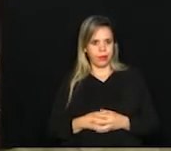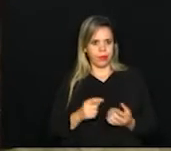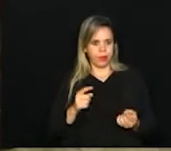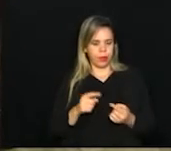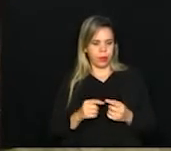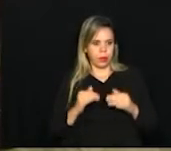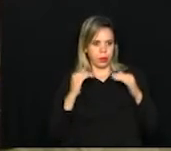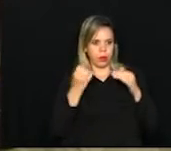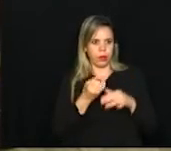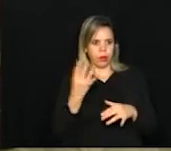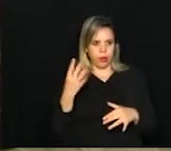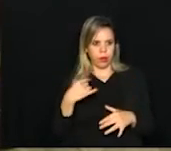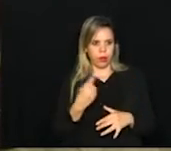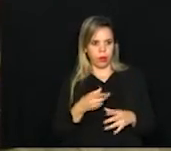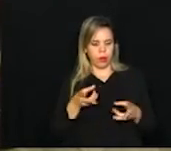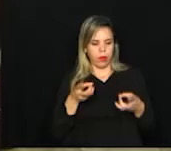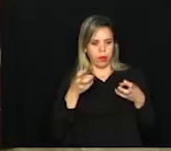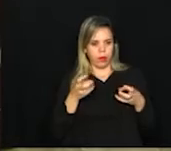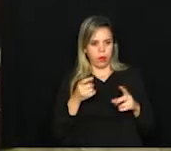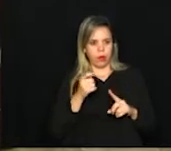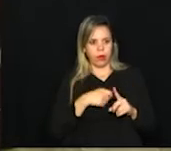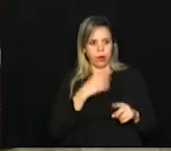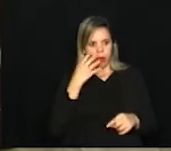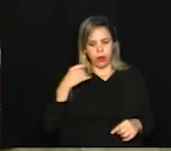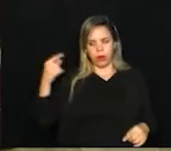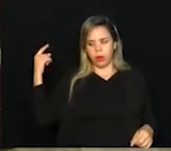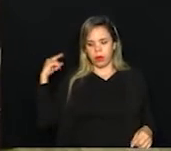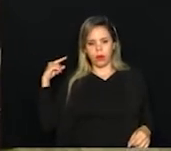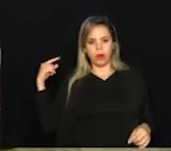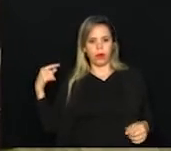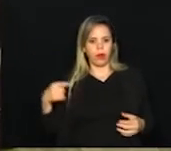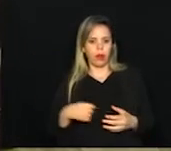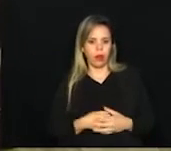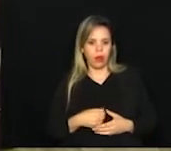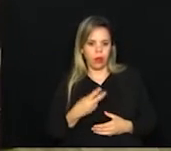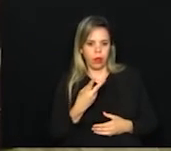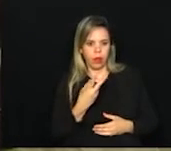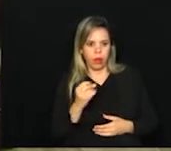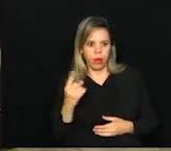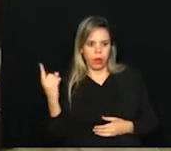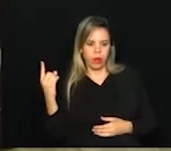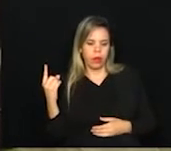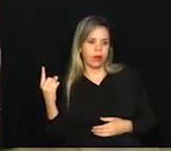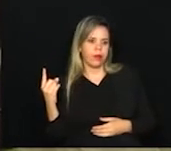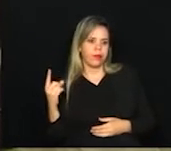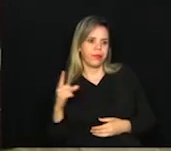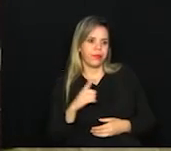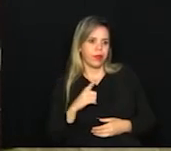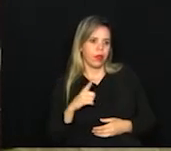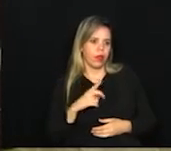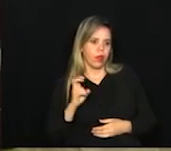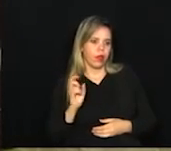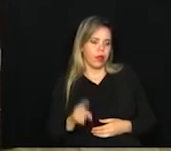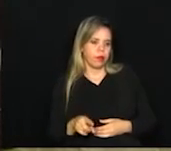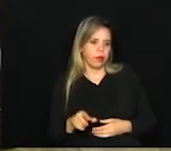um patamar que nós observamos no mês de fevereiro, né, de 2021, quando nós tínhamos